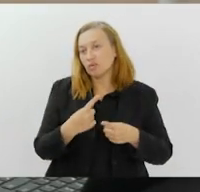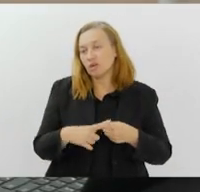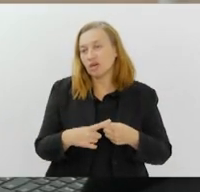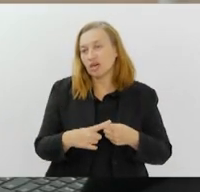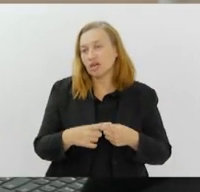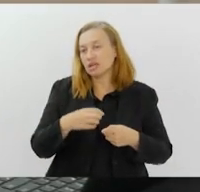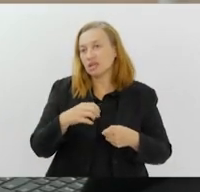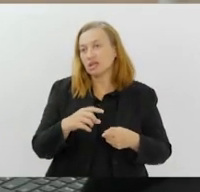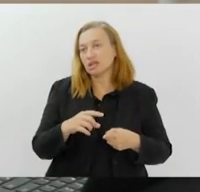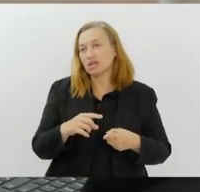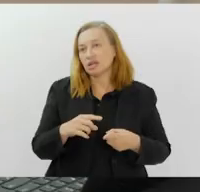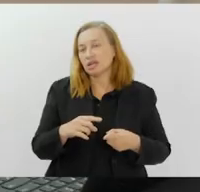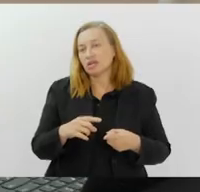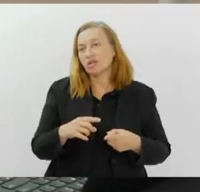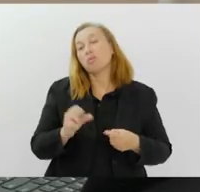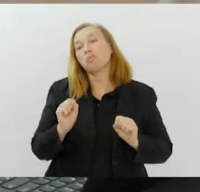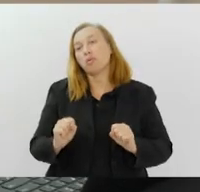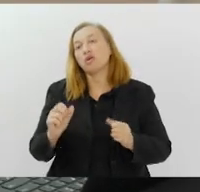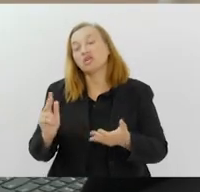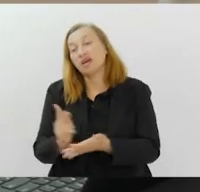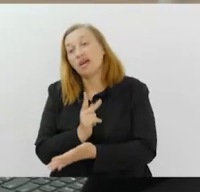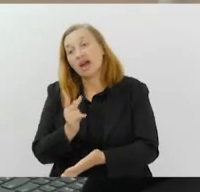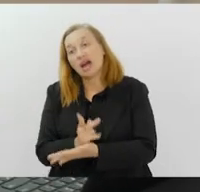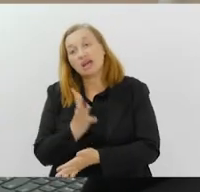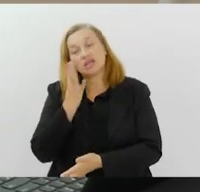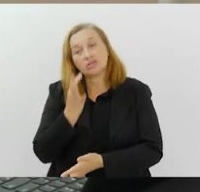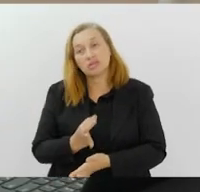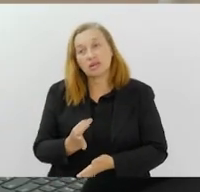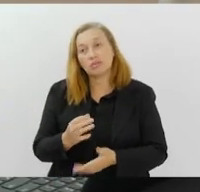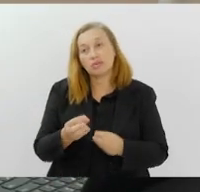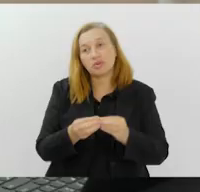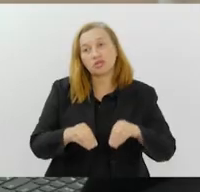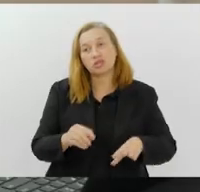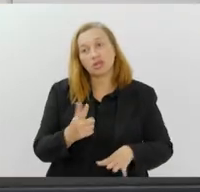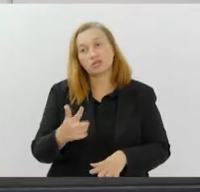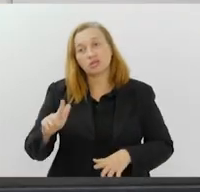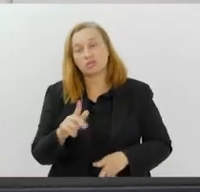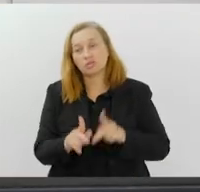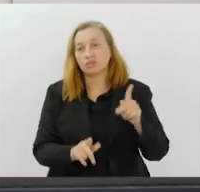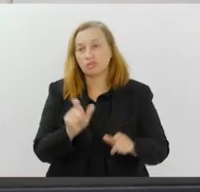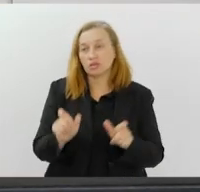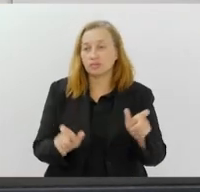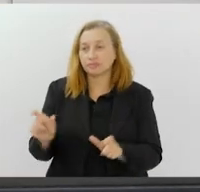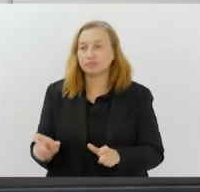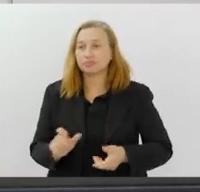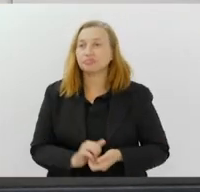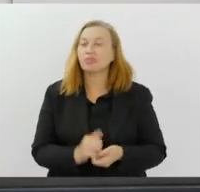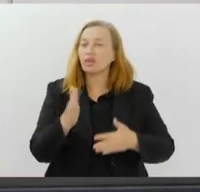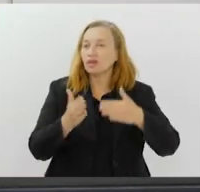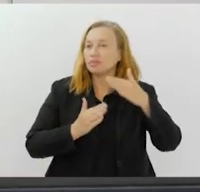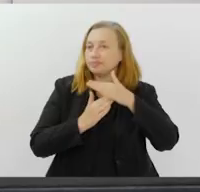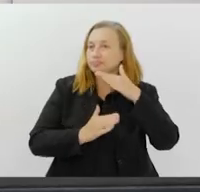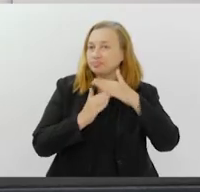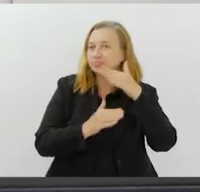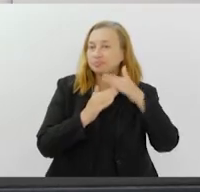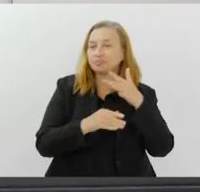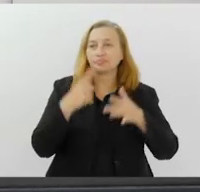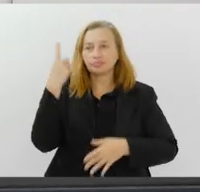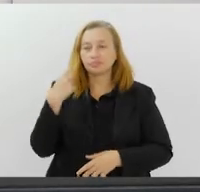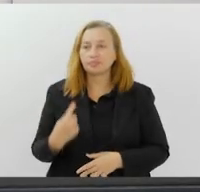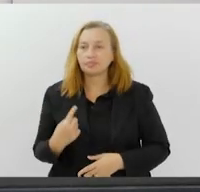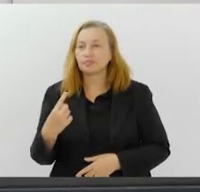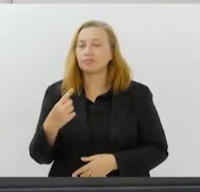privada pode acabar fazer isso de maneira indiscriminada e via prejudicar todo mundo outra coisa essas limitações que a Dani tem falado o